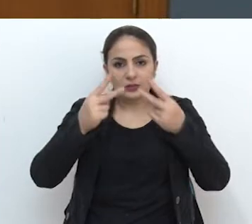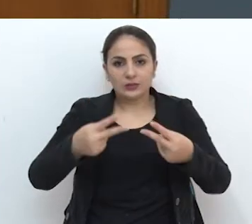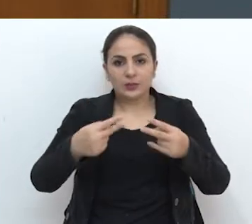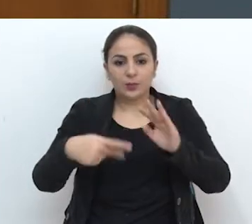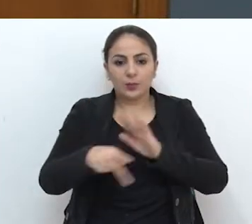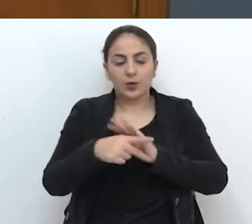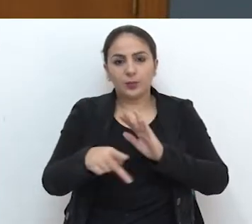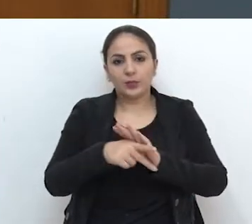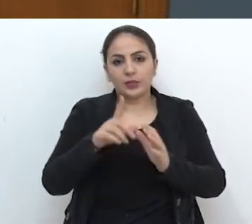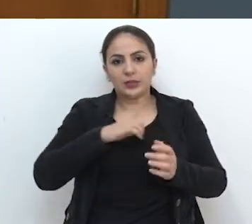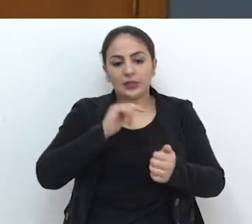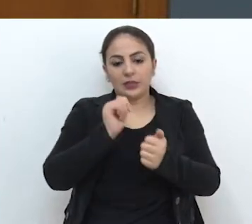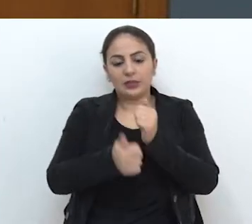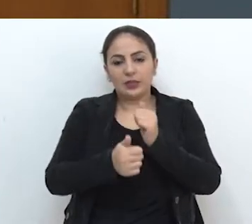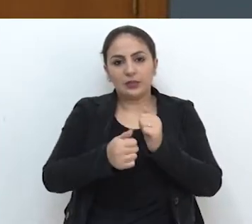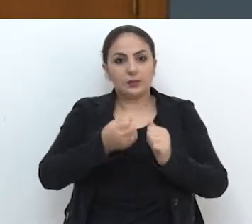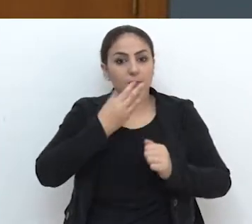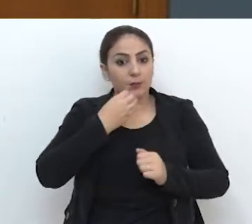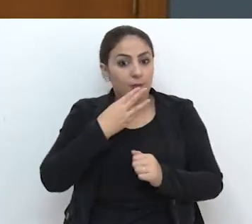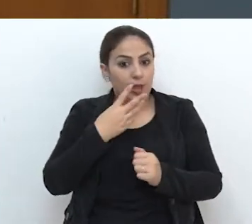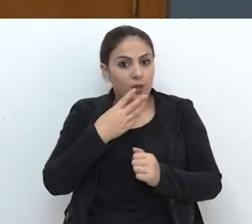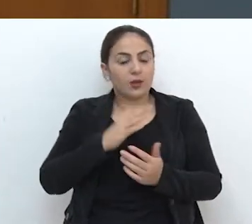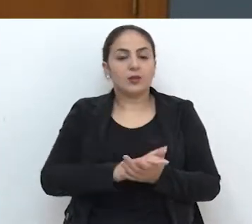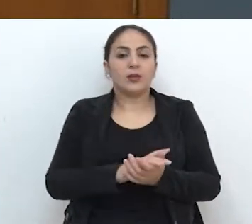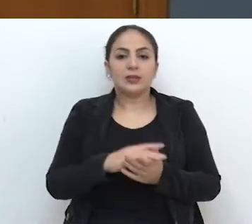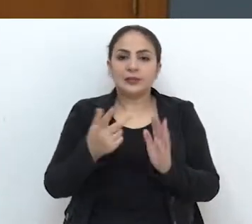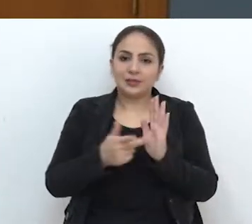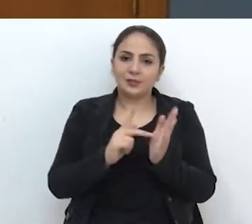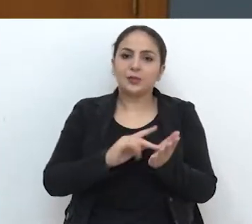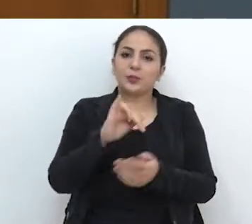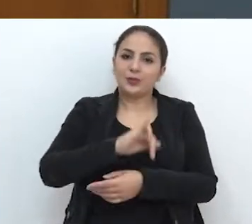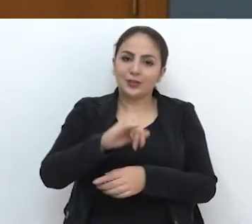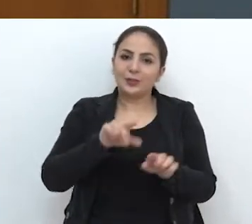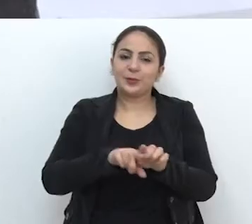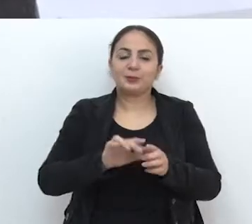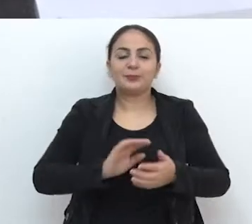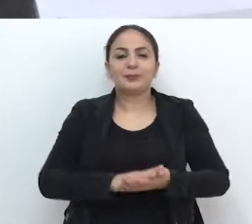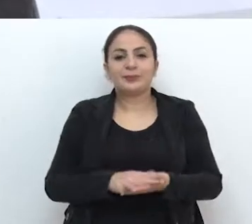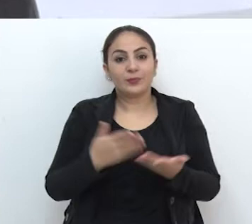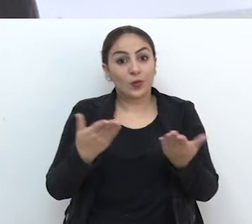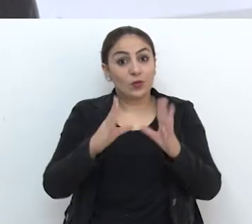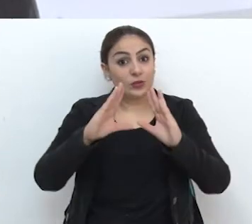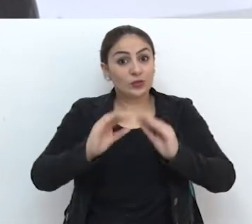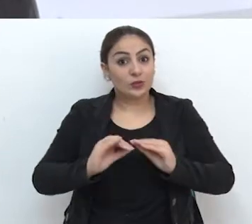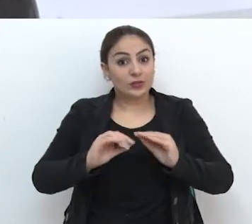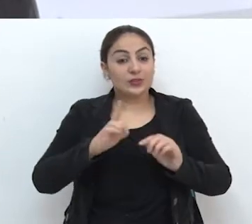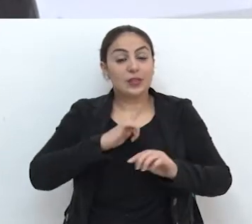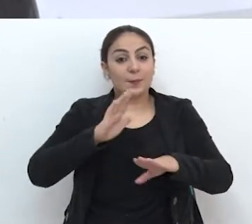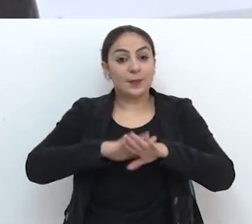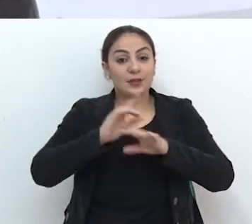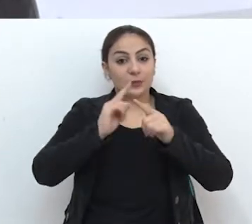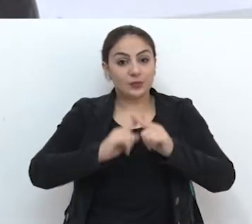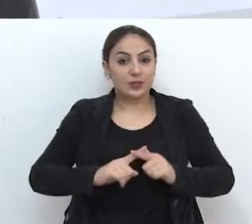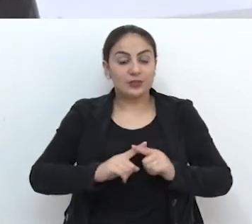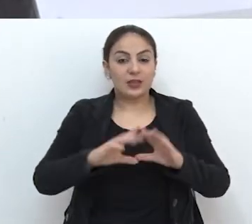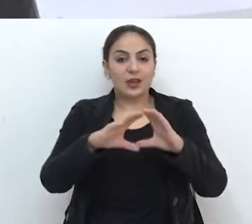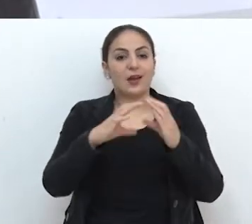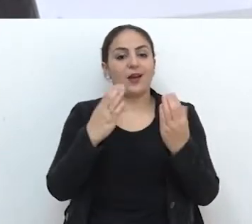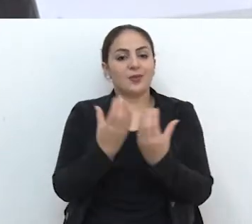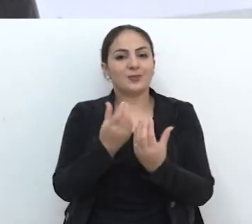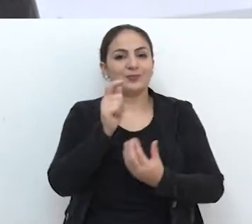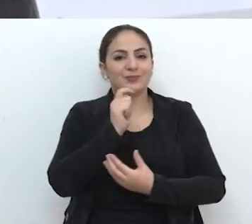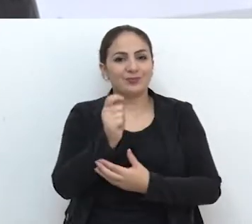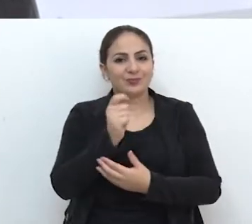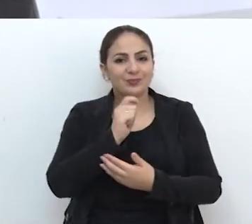atletas de alto rendimento. Isso é bastante significativo e importante também. Hoje à noite vai ao ar mais uma edição do